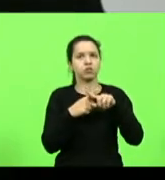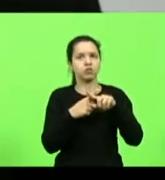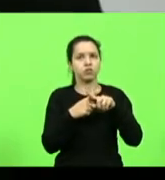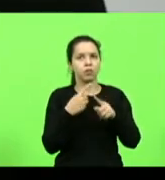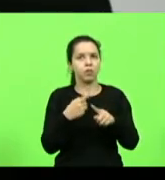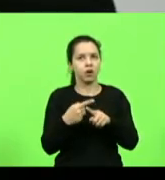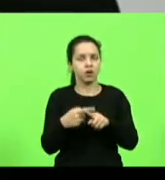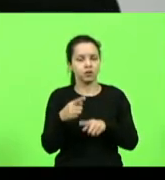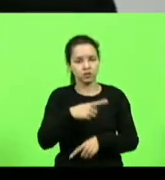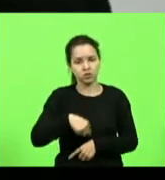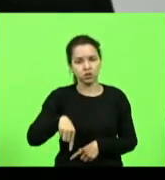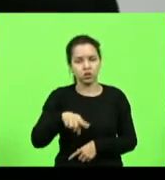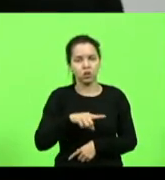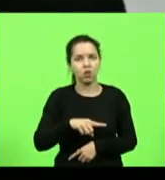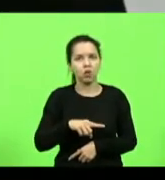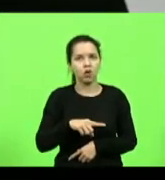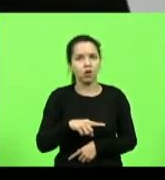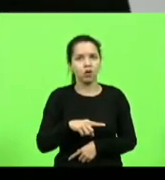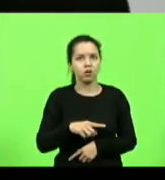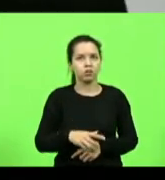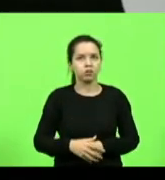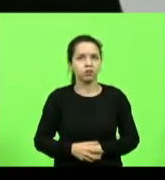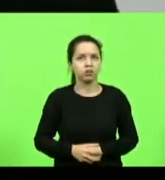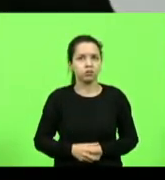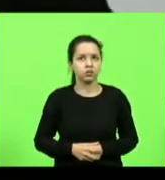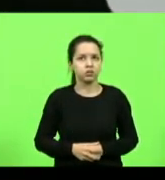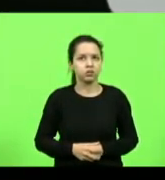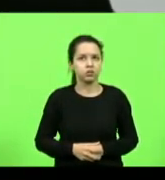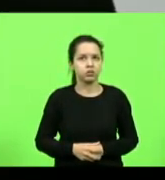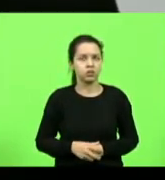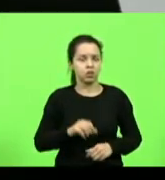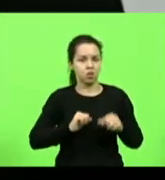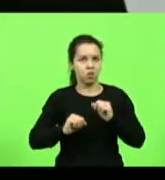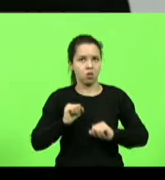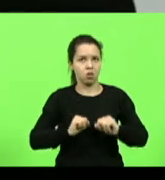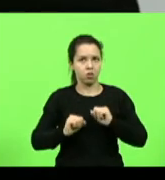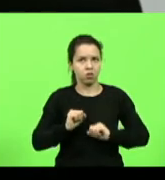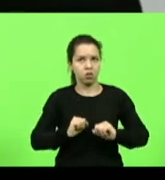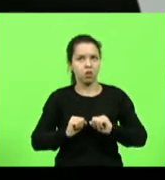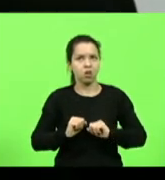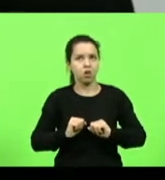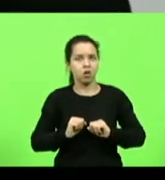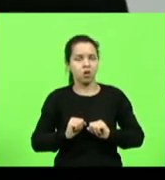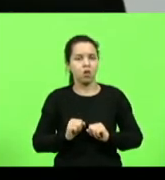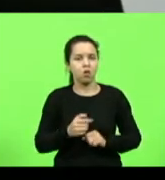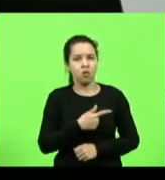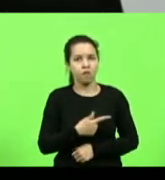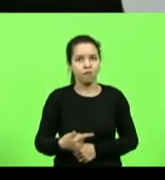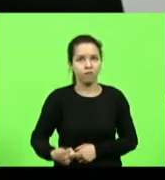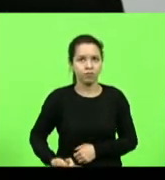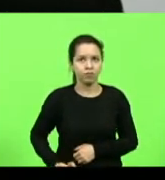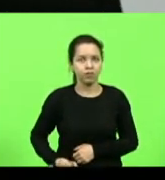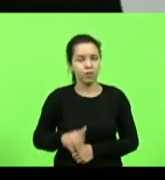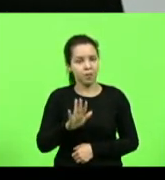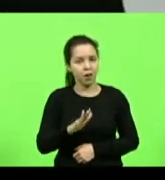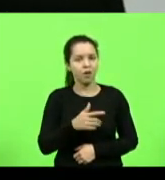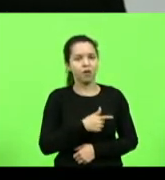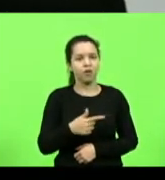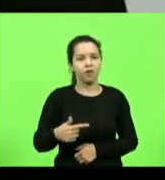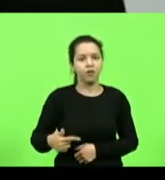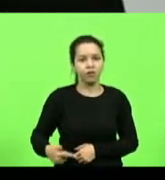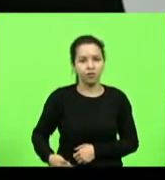senão a gente fica sempre receoso, né, com o governo. Mas enfim, o governo está fazendo o papel dele